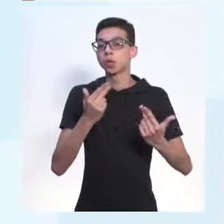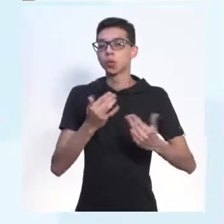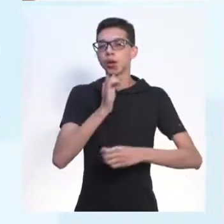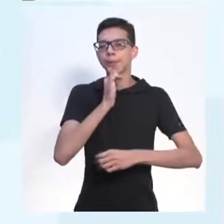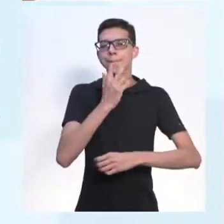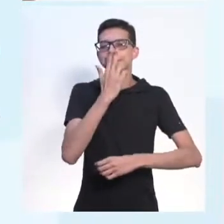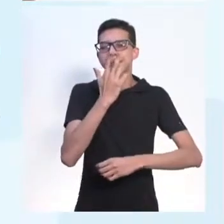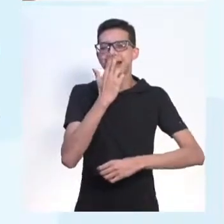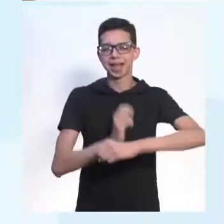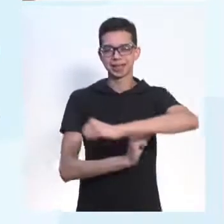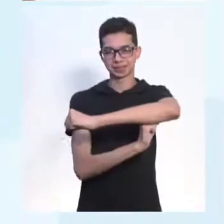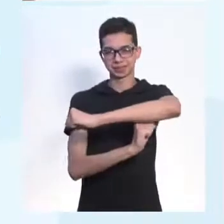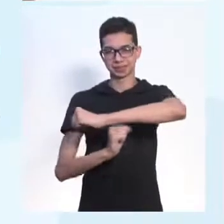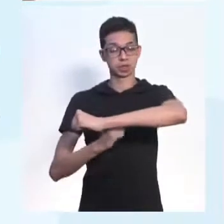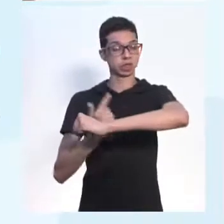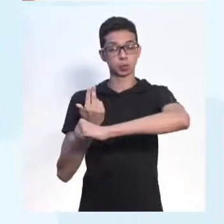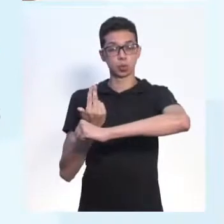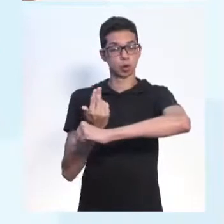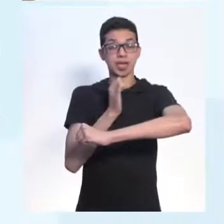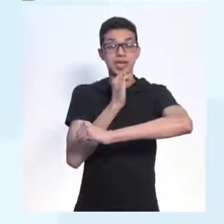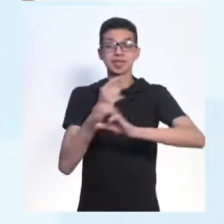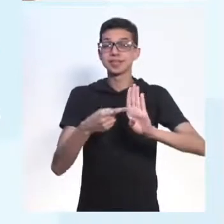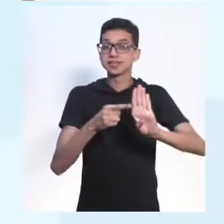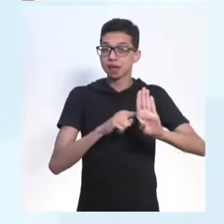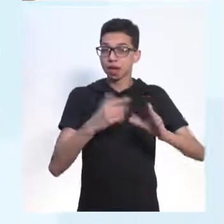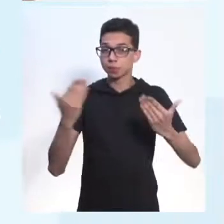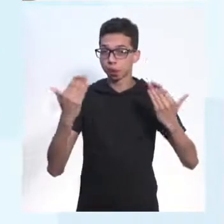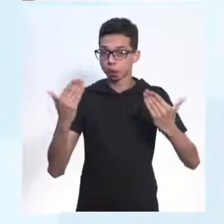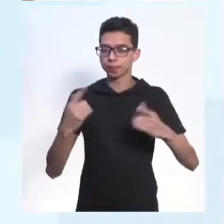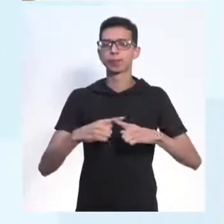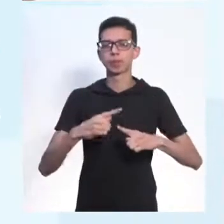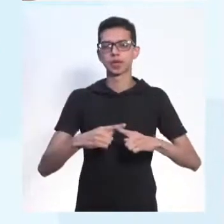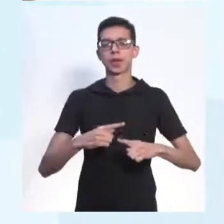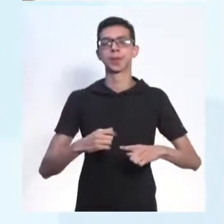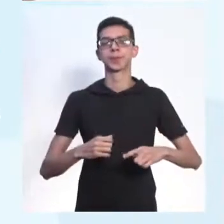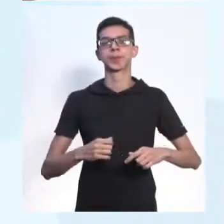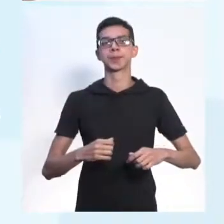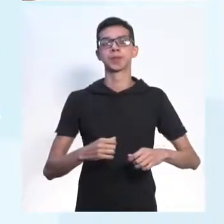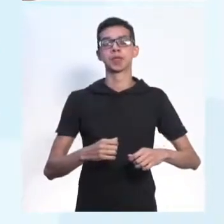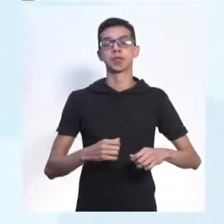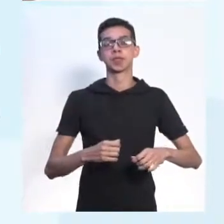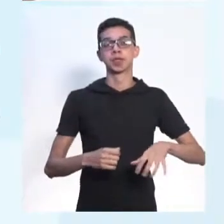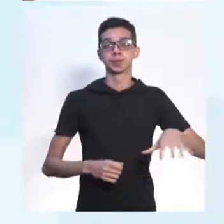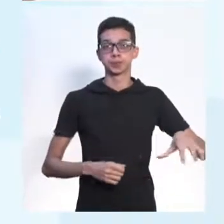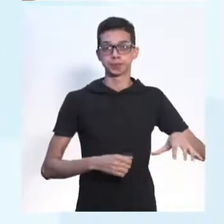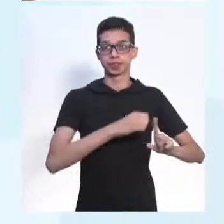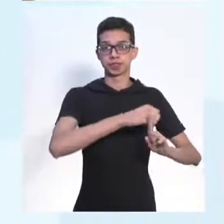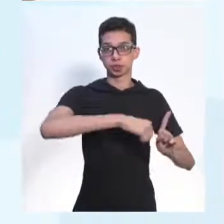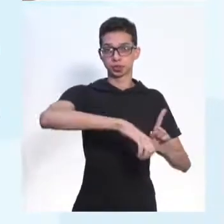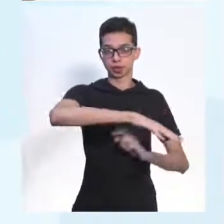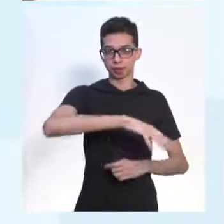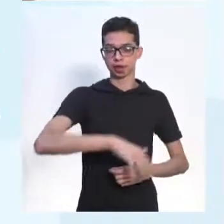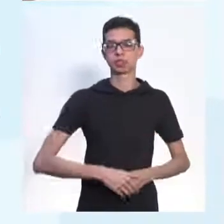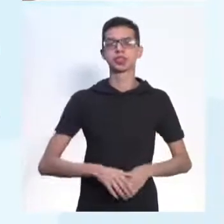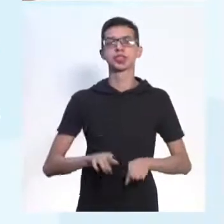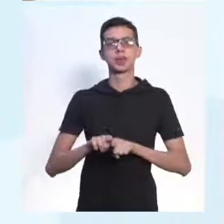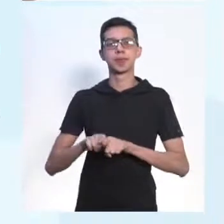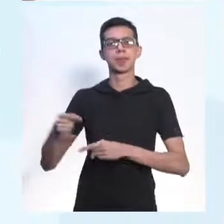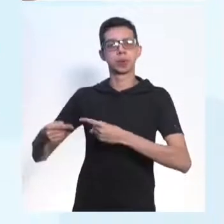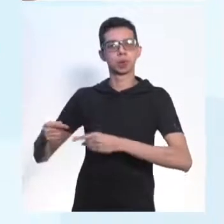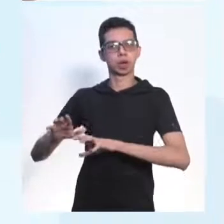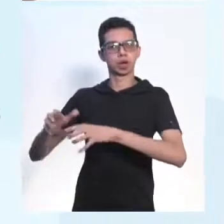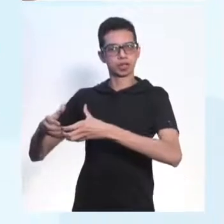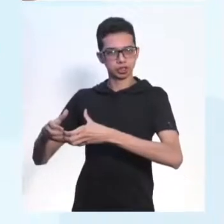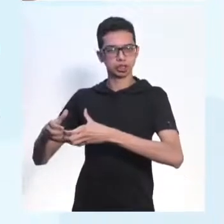construção de uma representação entre a sociedade civil EA sociedade política que se vincula ao